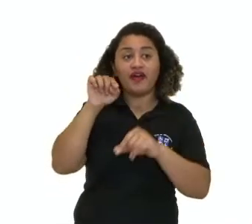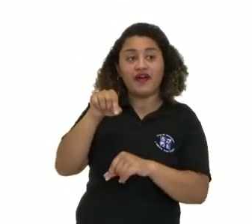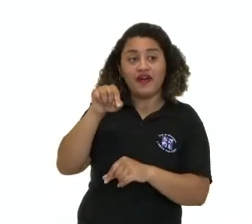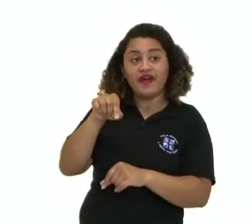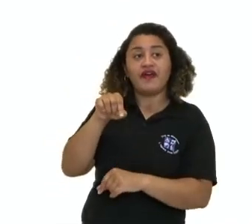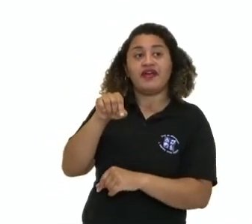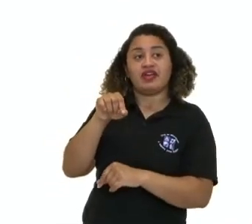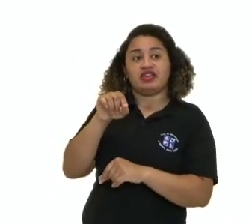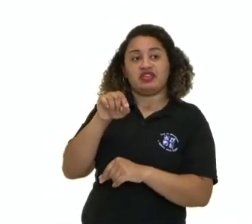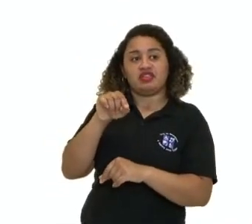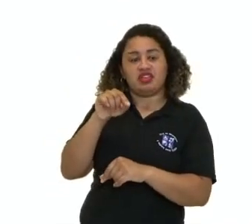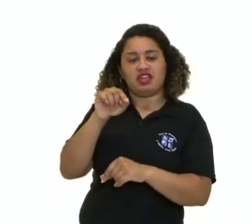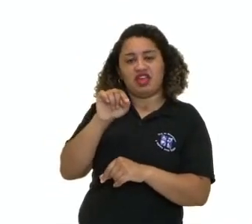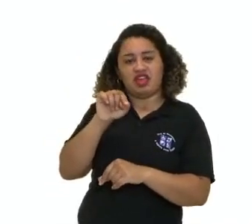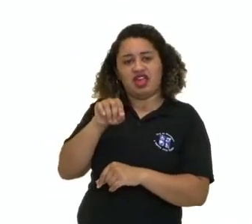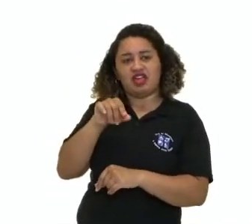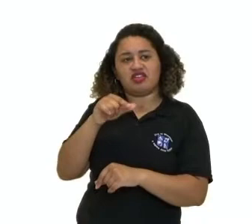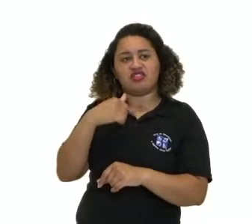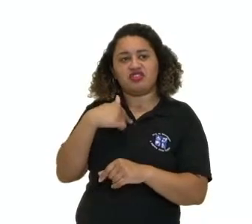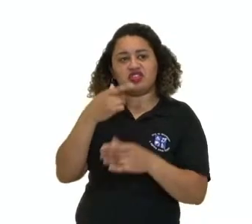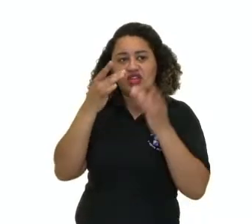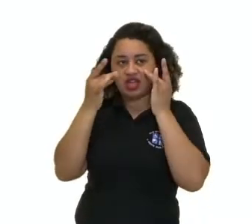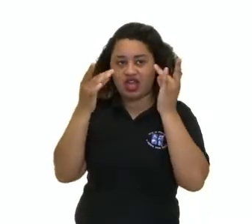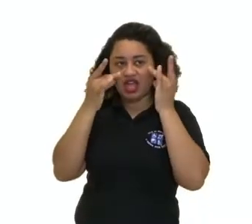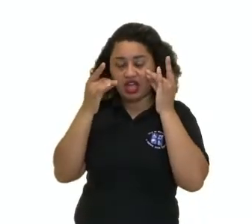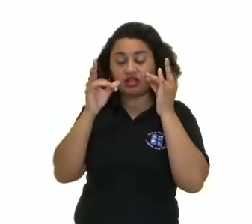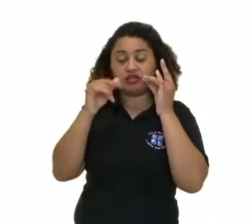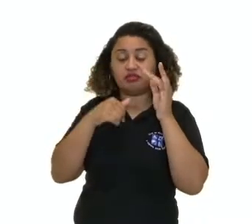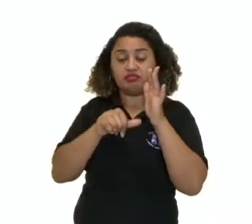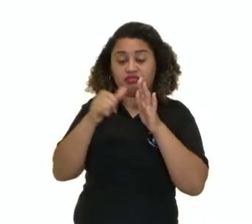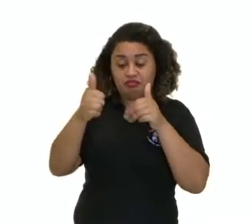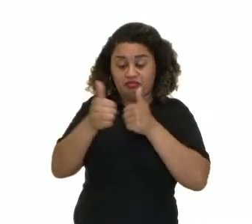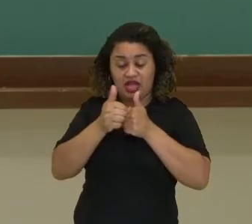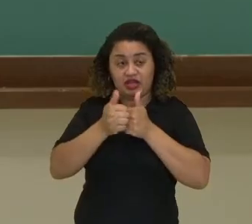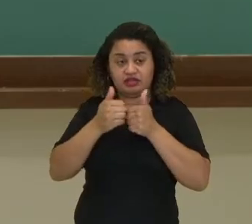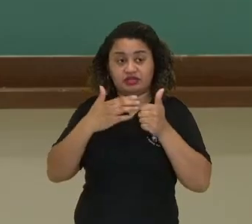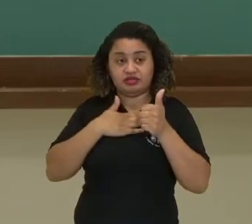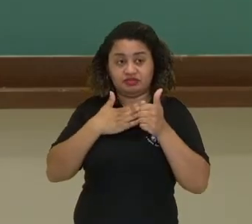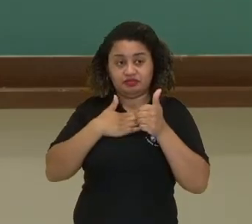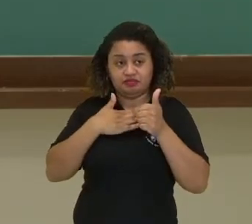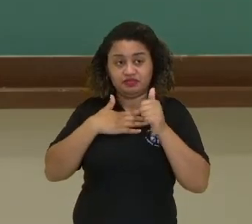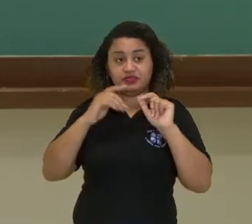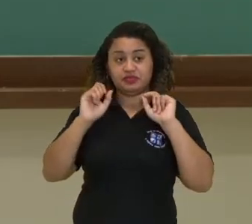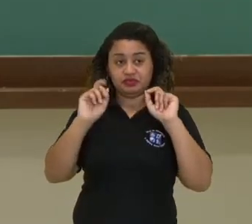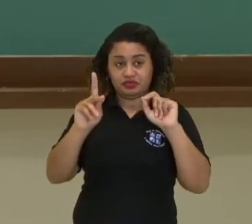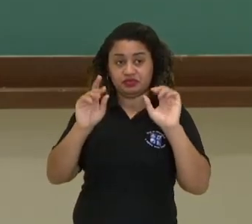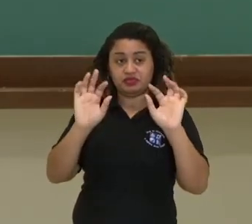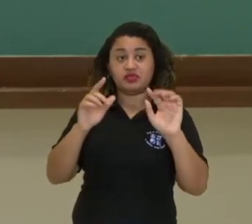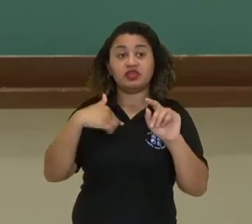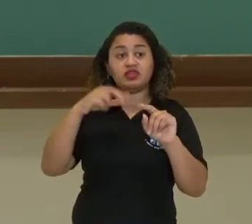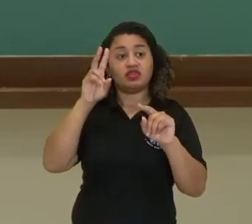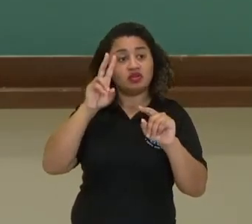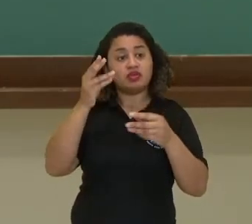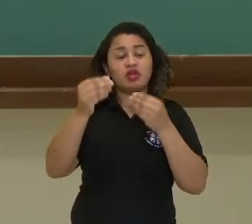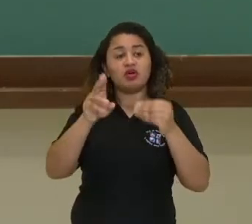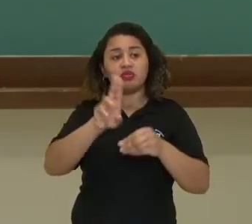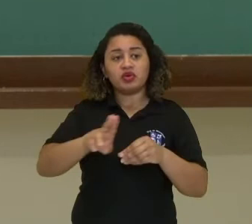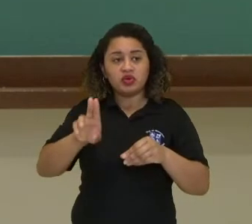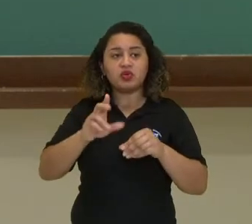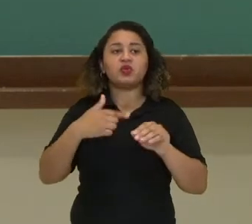está perto de quem fala, no caso, primeira pessoa. Eu trouxe este gato. Vamos relembrar como que a gente utiliza os